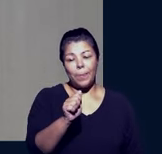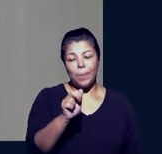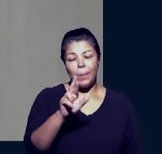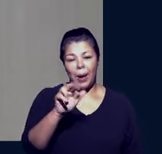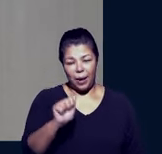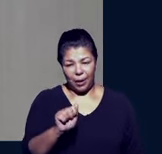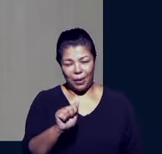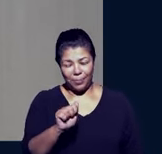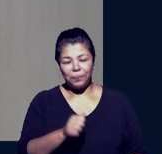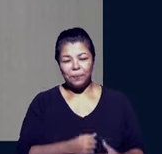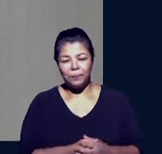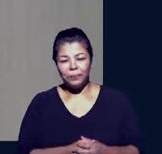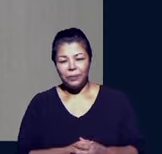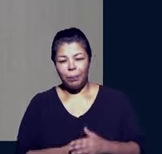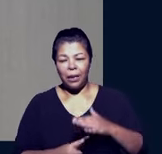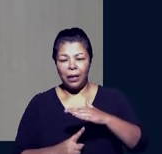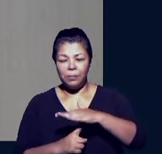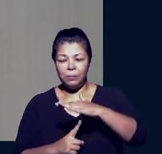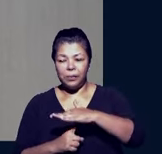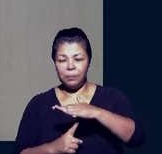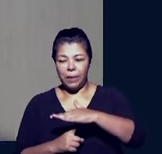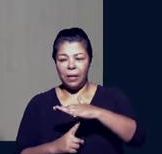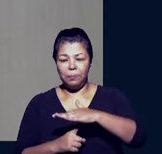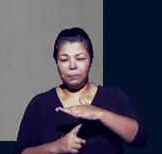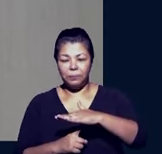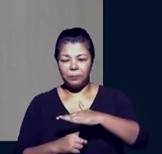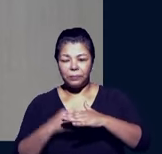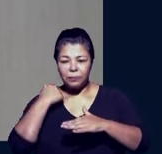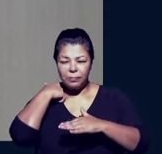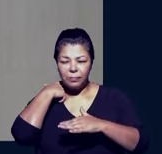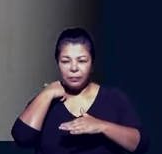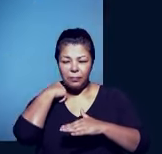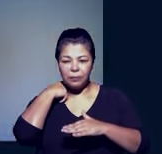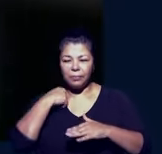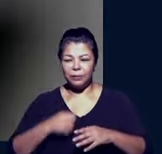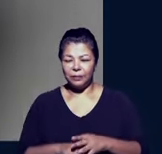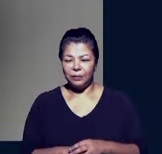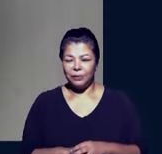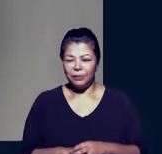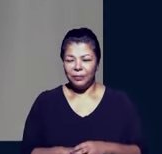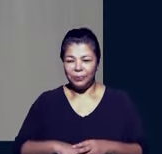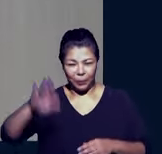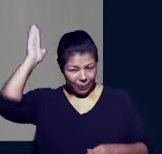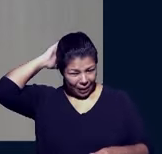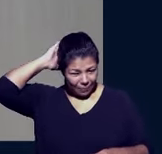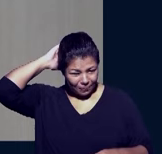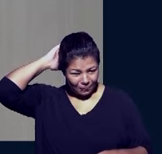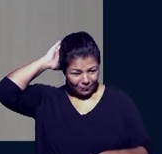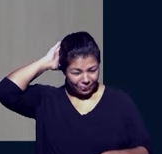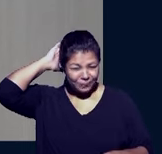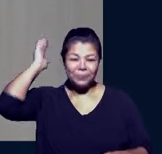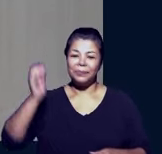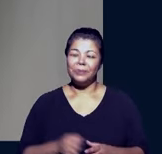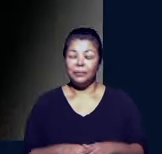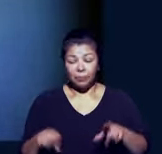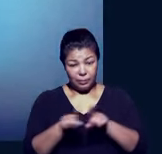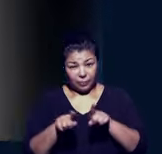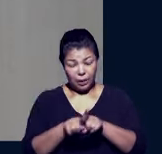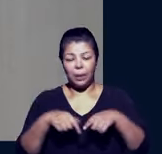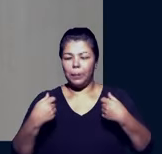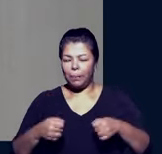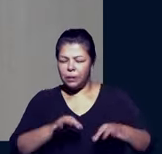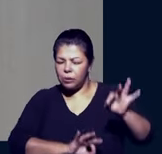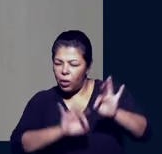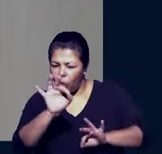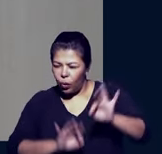Senhor se prepara para hospedar um evento da maior magnitude no Pará que é a conferência das Nações Unidas sobre as mudanças